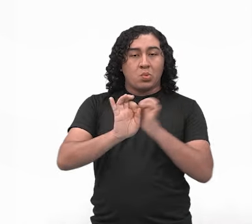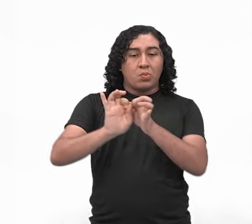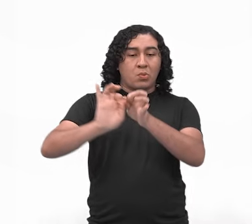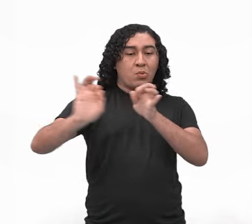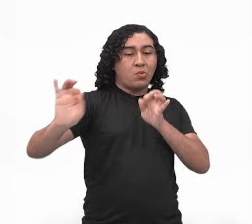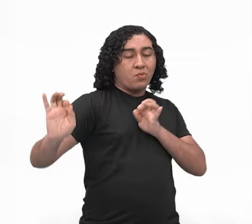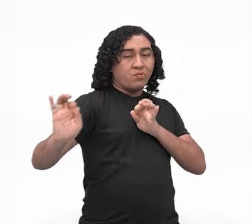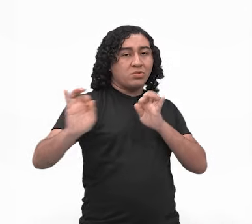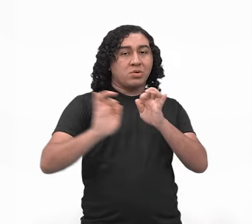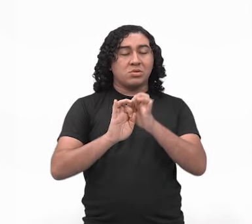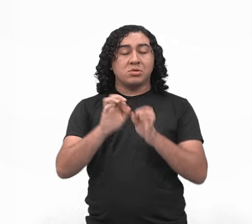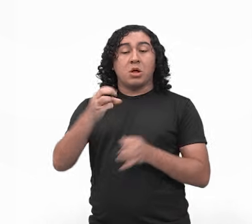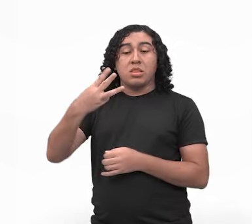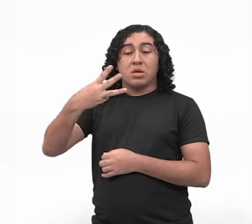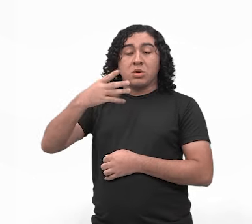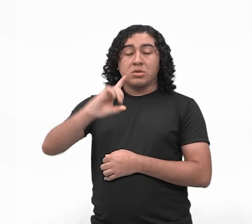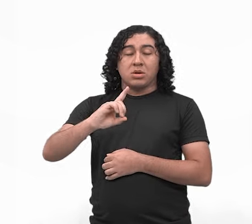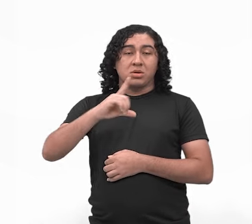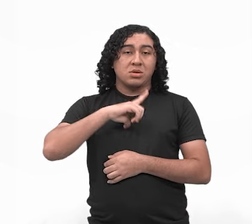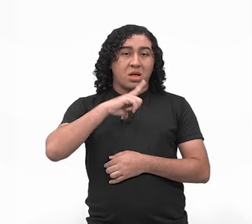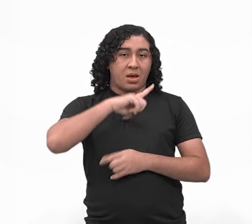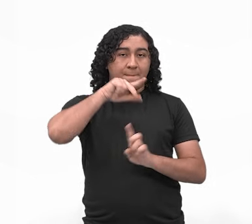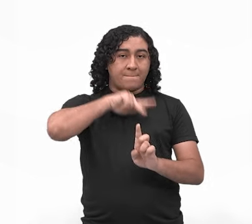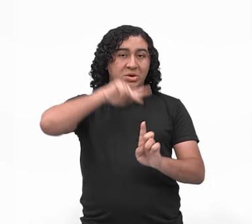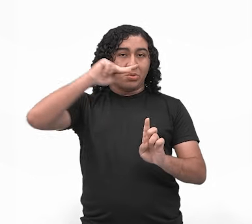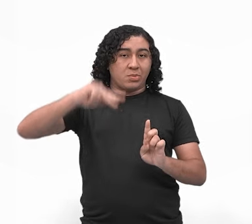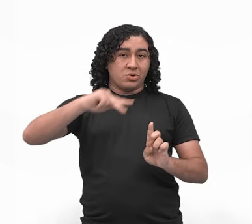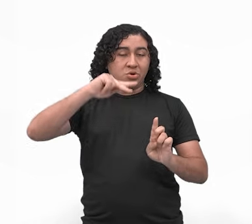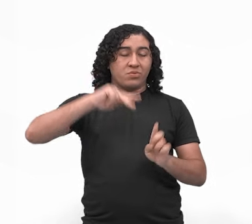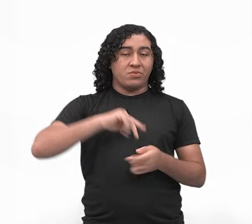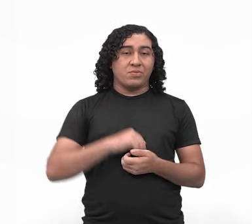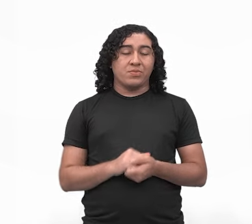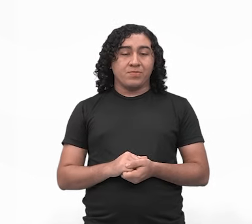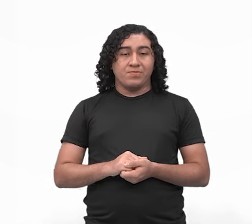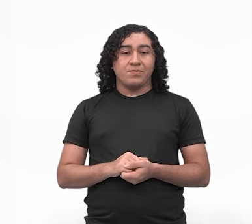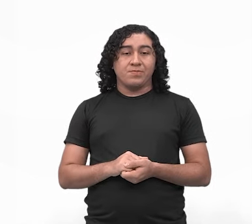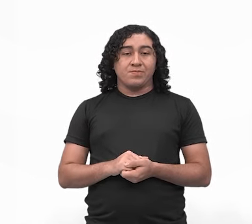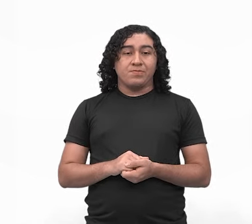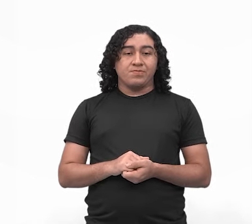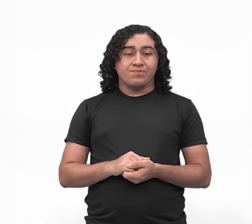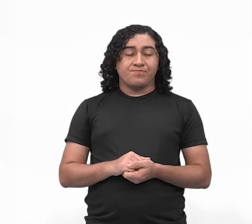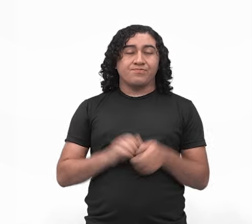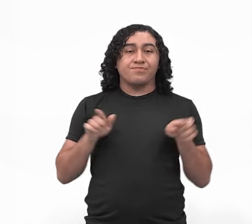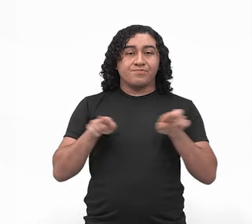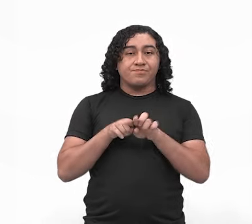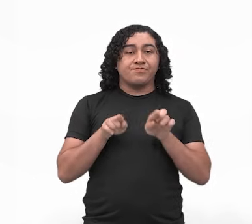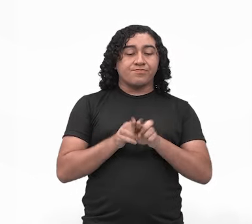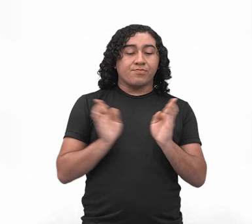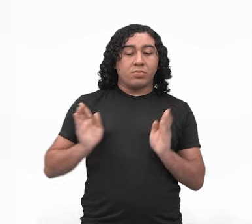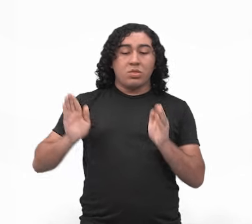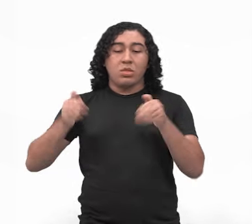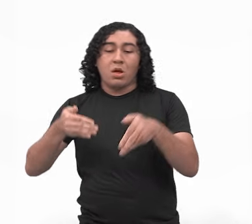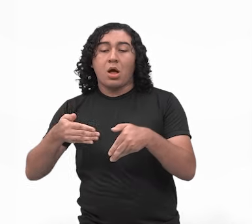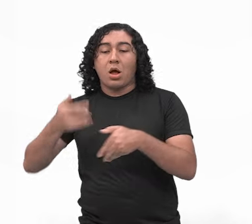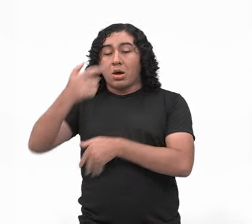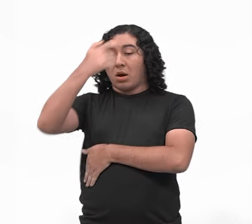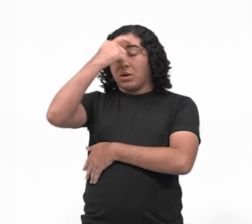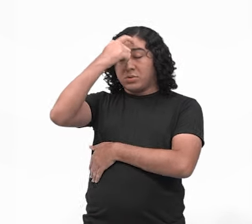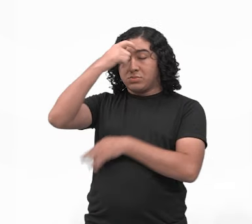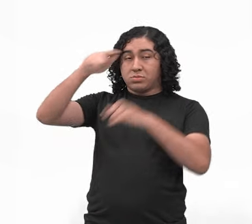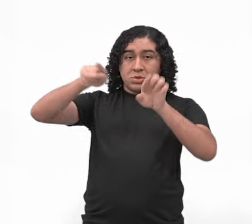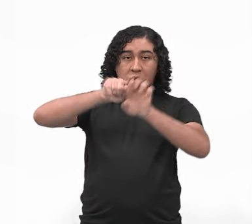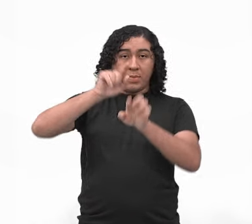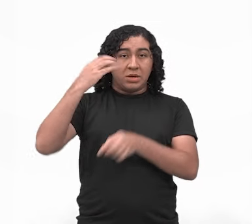que é o 3D, que envolve a perspectiva, ênfase na razão e na ciência. Eles explicavam,